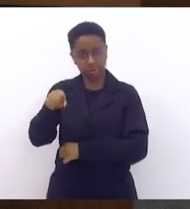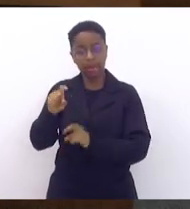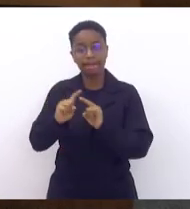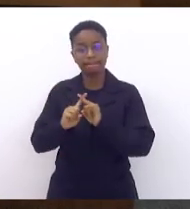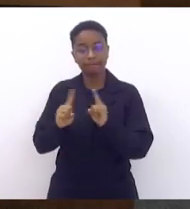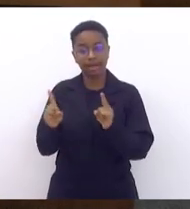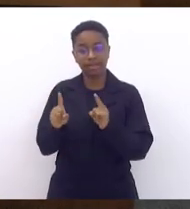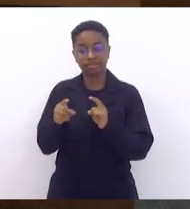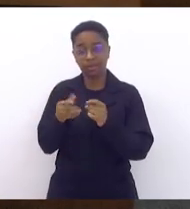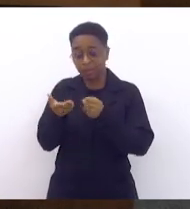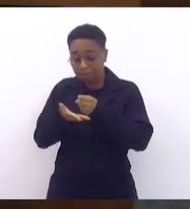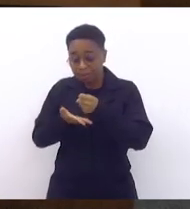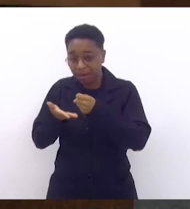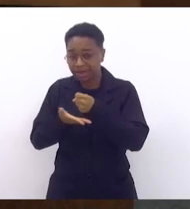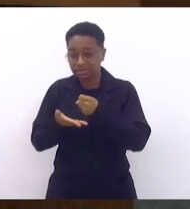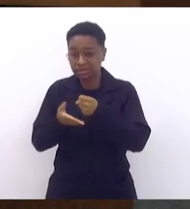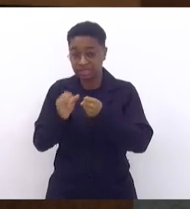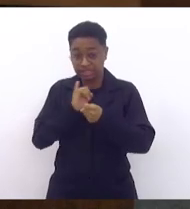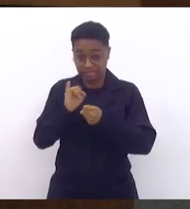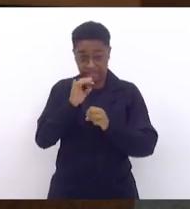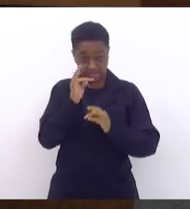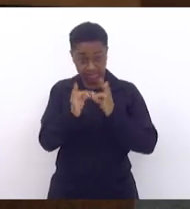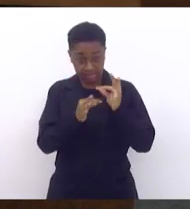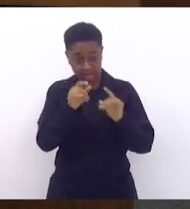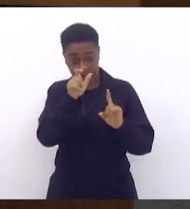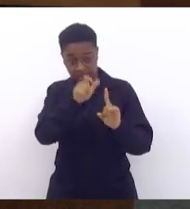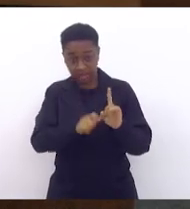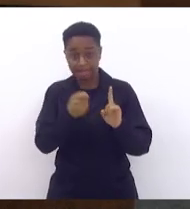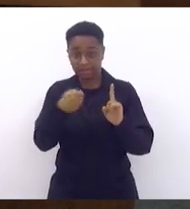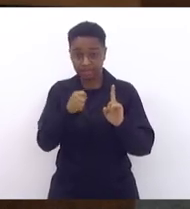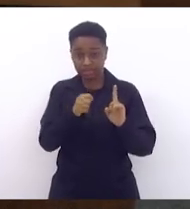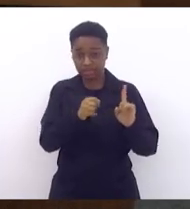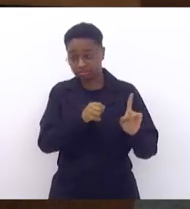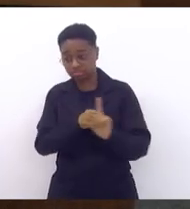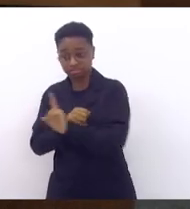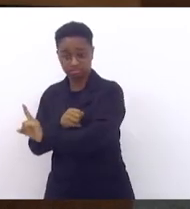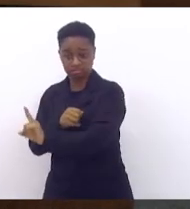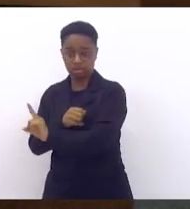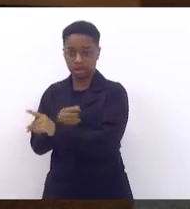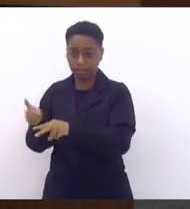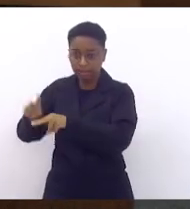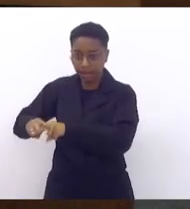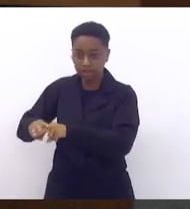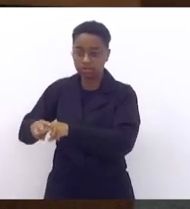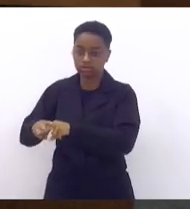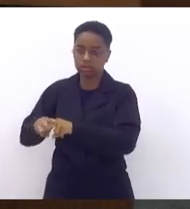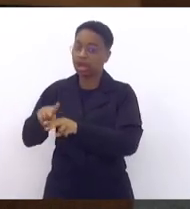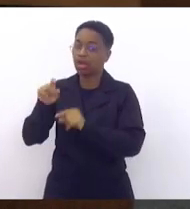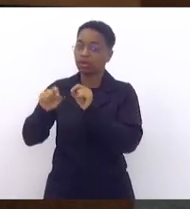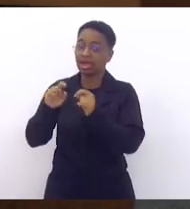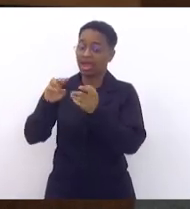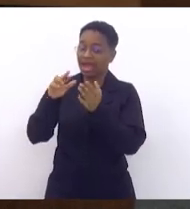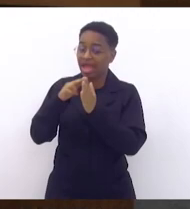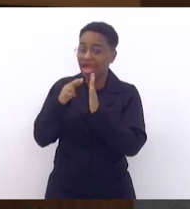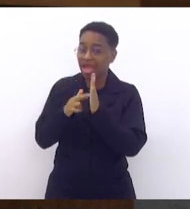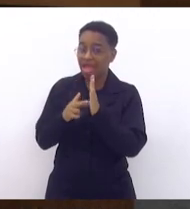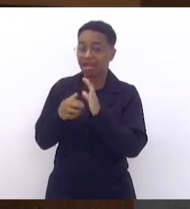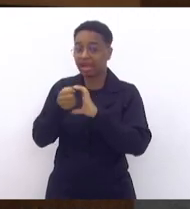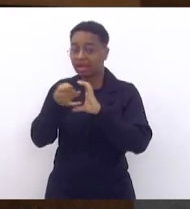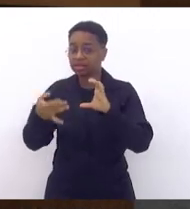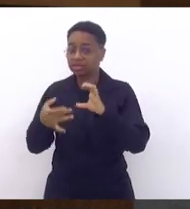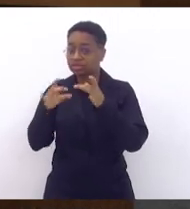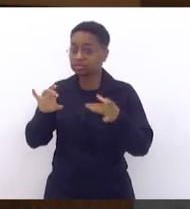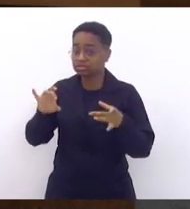esse princípio de que, para tratar, tem que internar, é o princípio que as une, e, por isso,